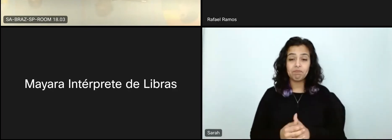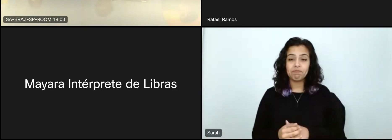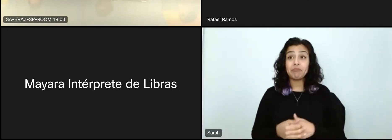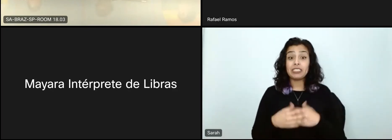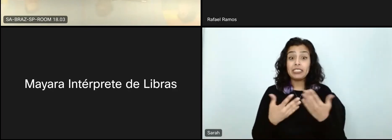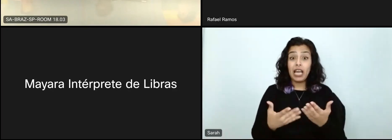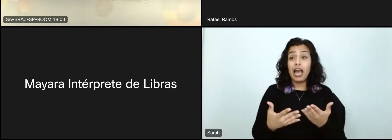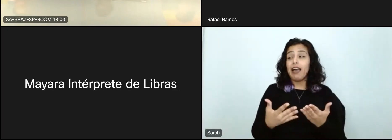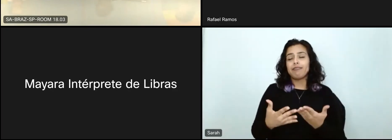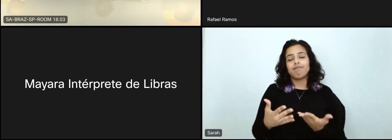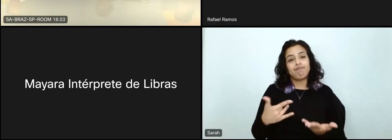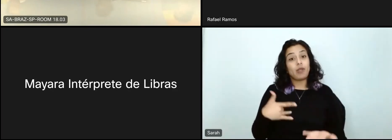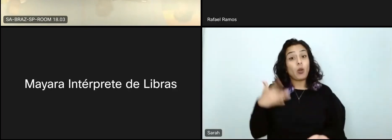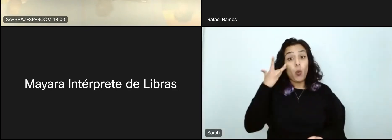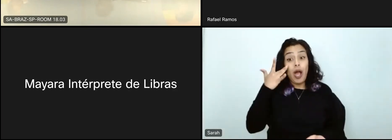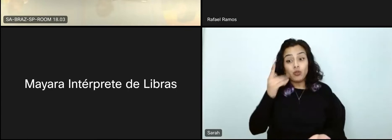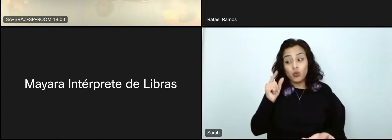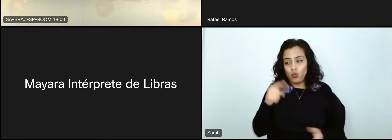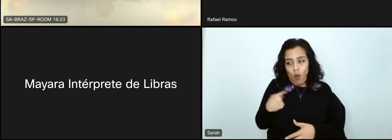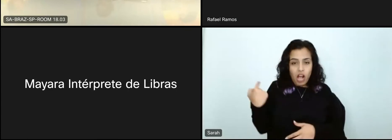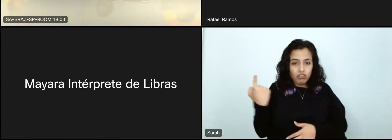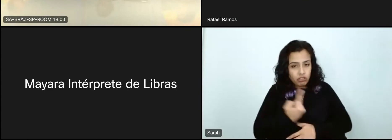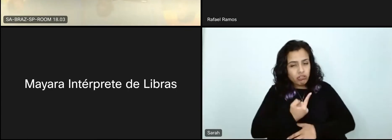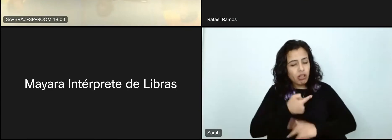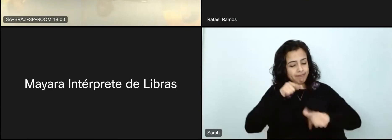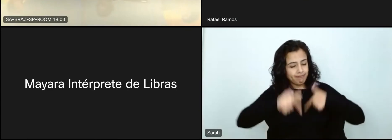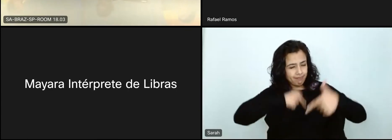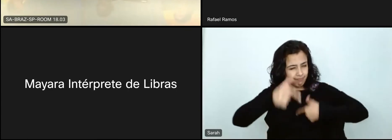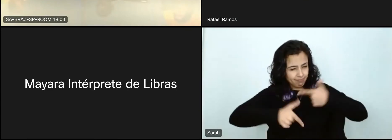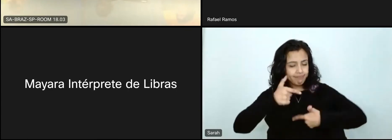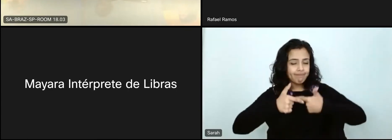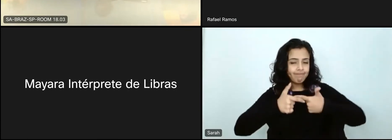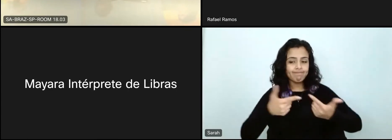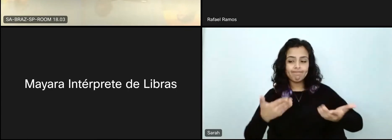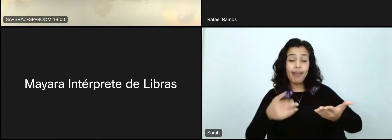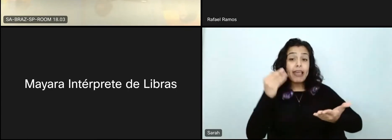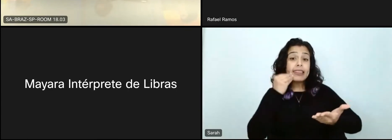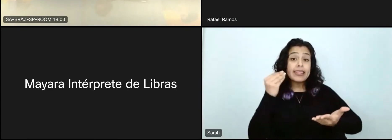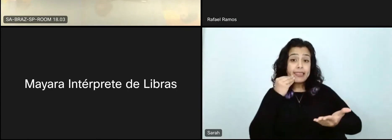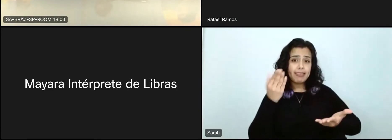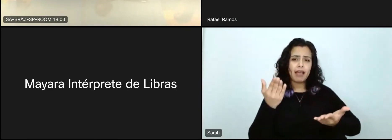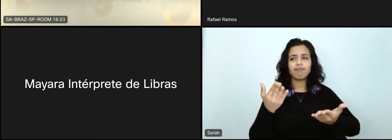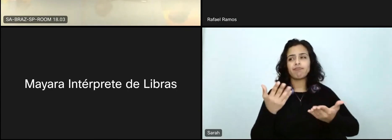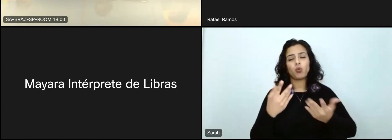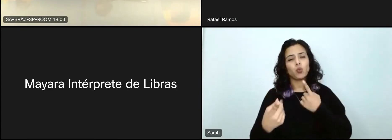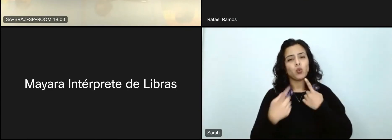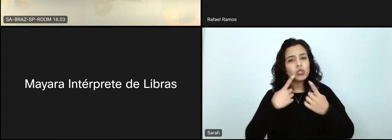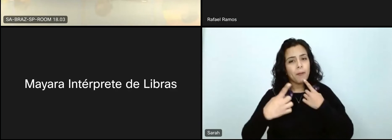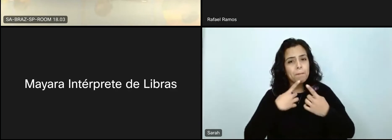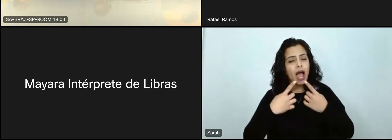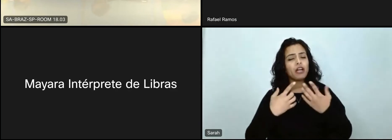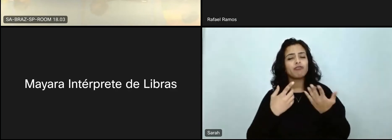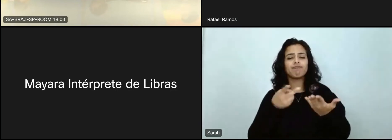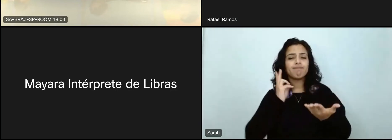eu acho que é o ponto principal, né? Então, aumentar os debates, trazer